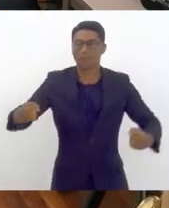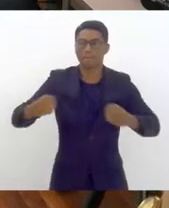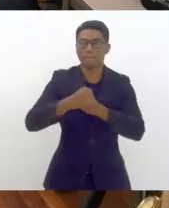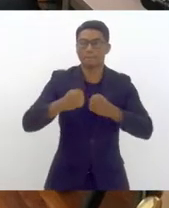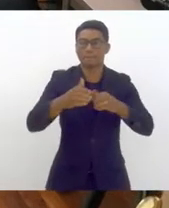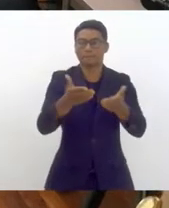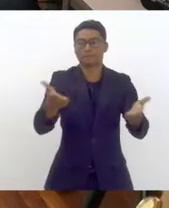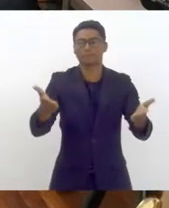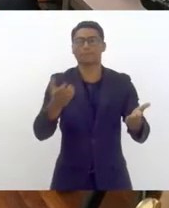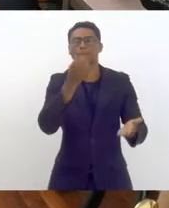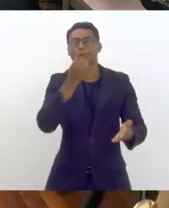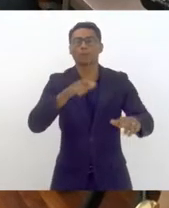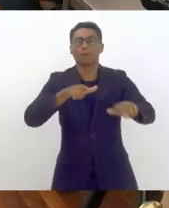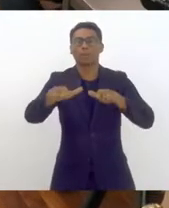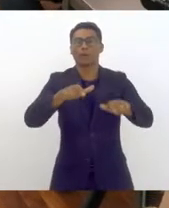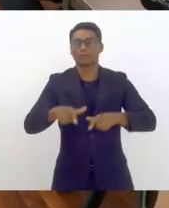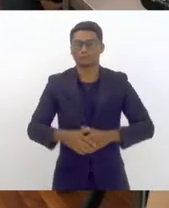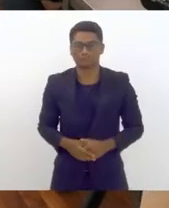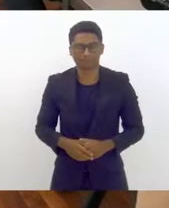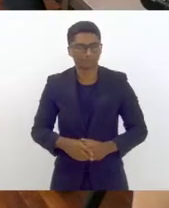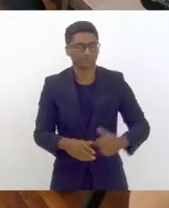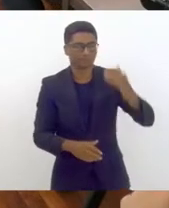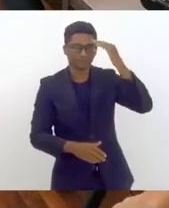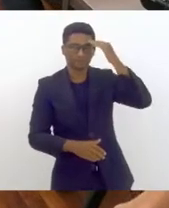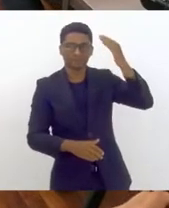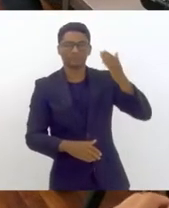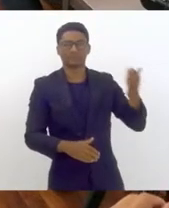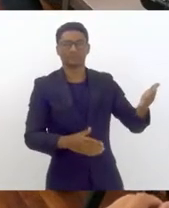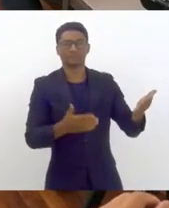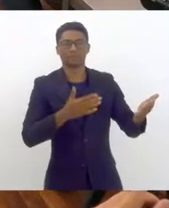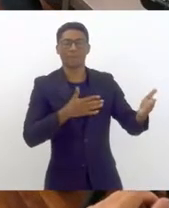trabalho. Obrigado, meu querido